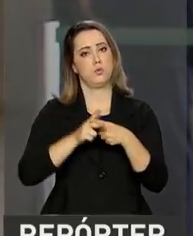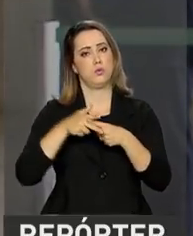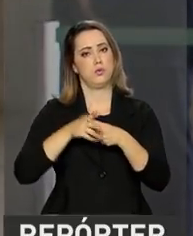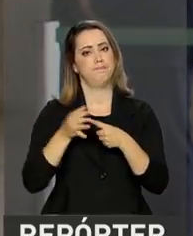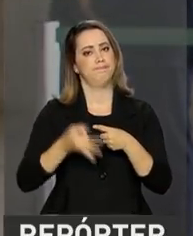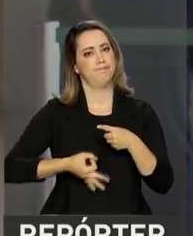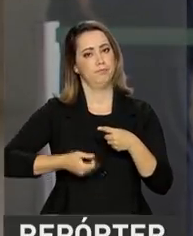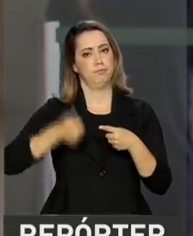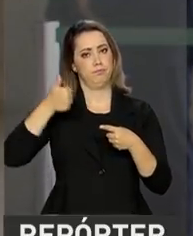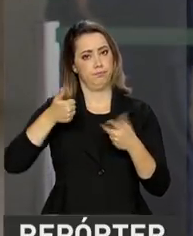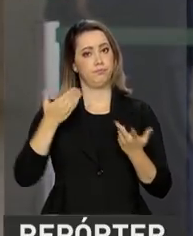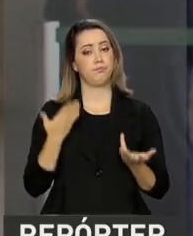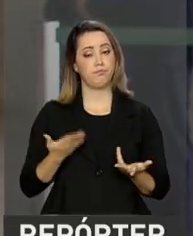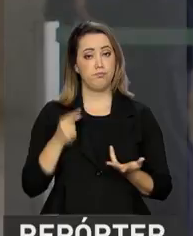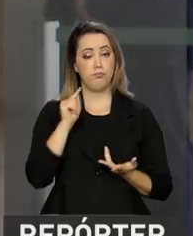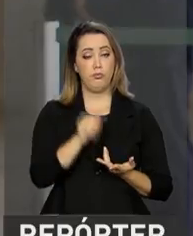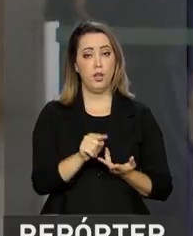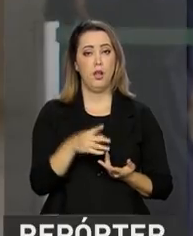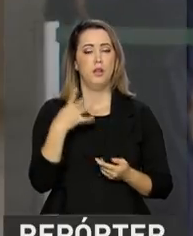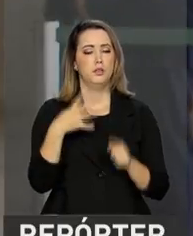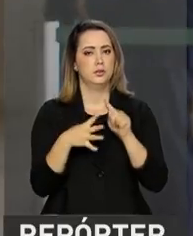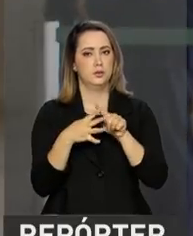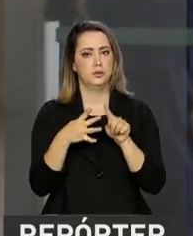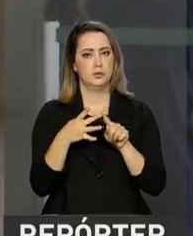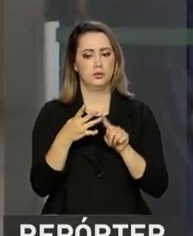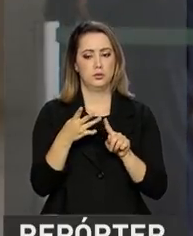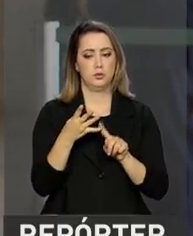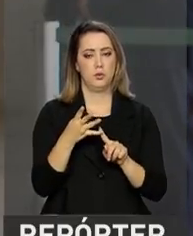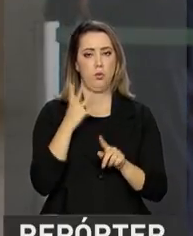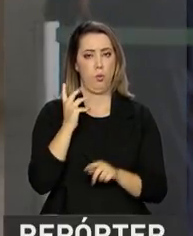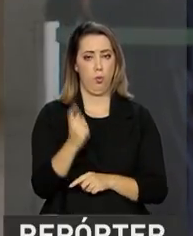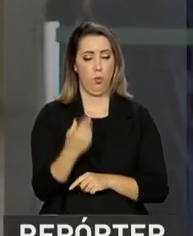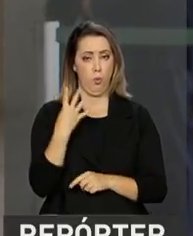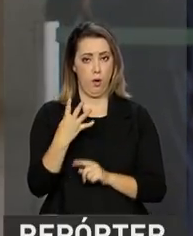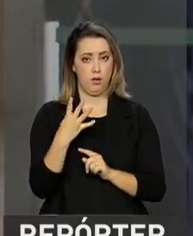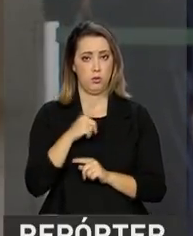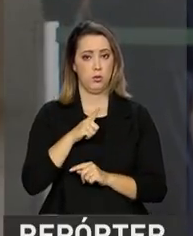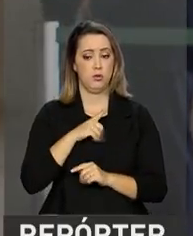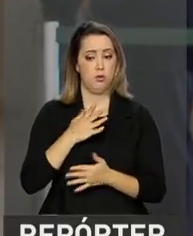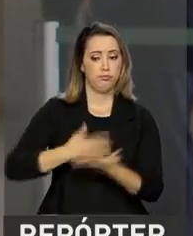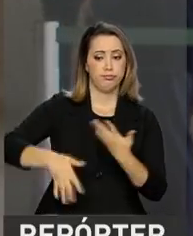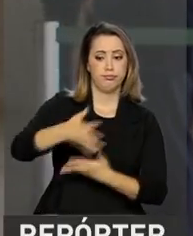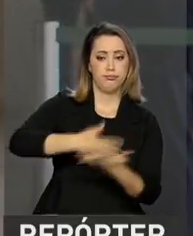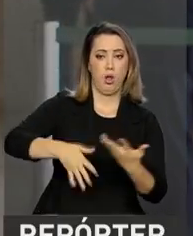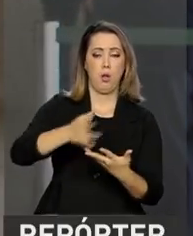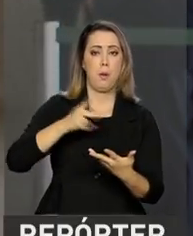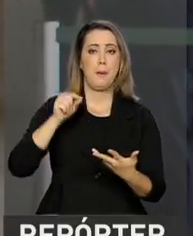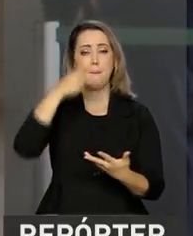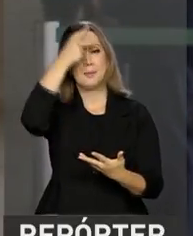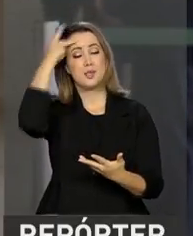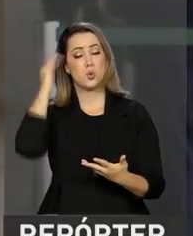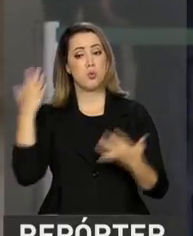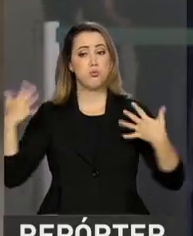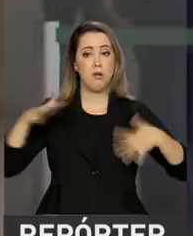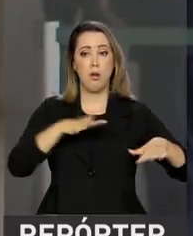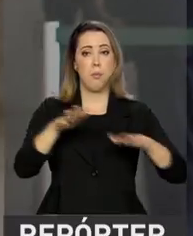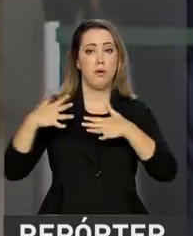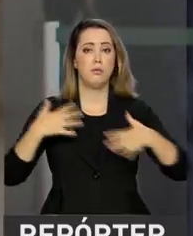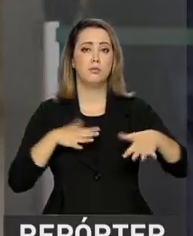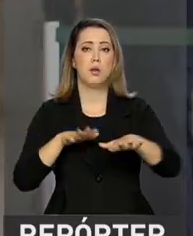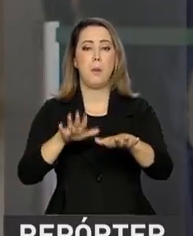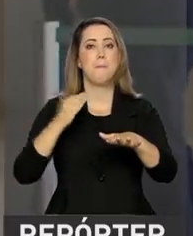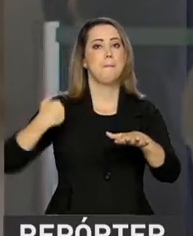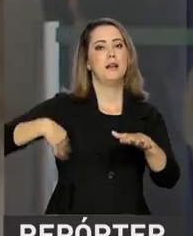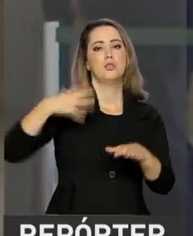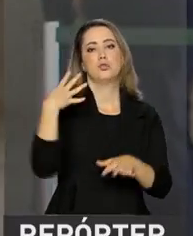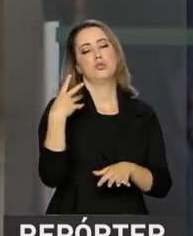só para situar esses quatro terminais somados eles tiveram um movimento de mais de 24 milhões de